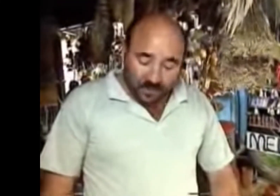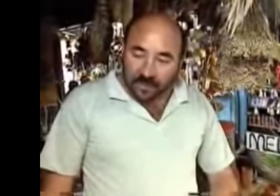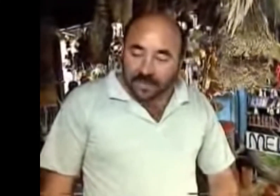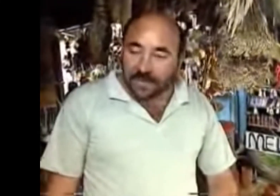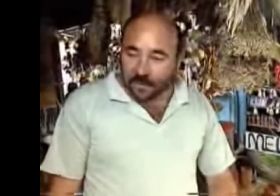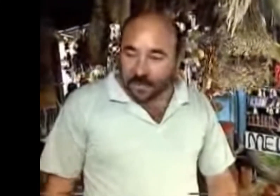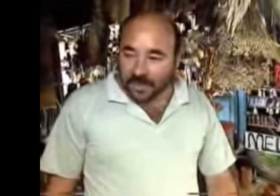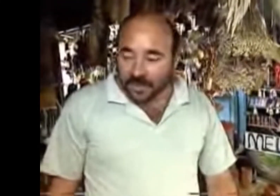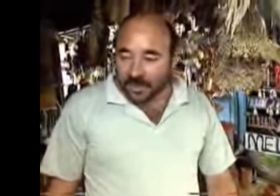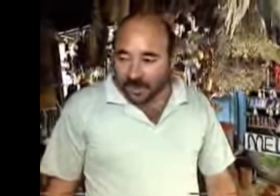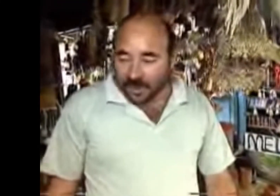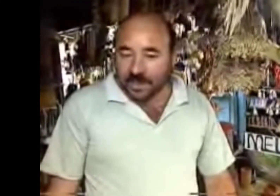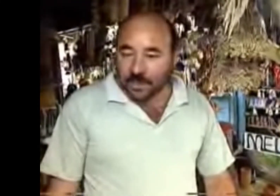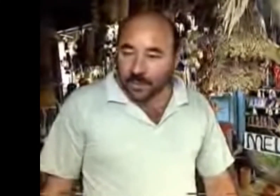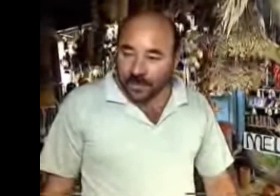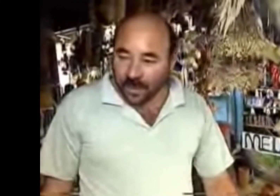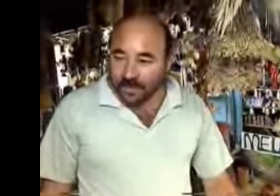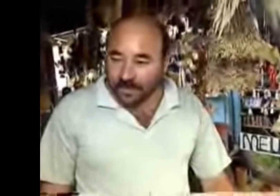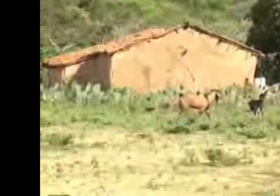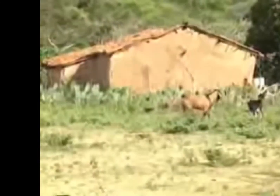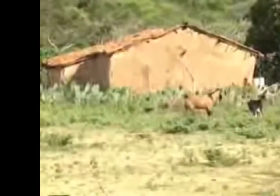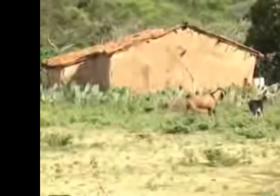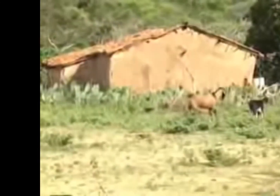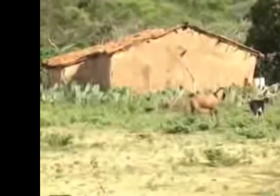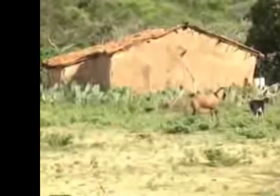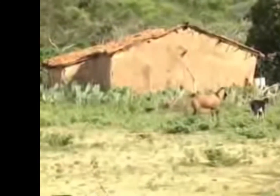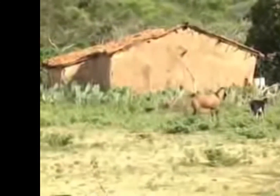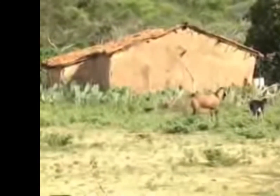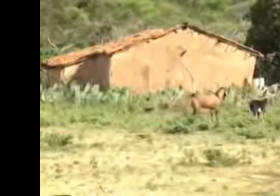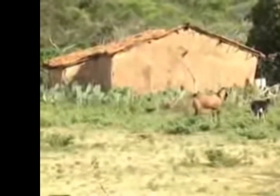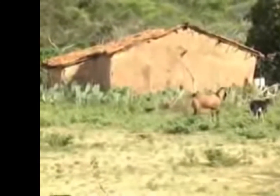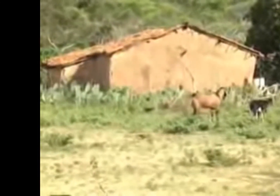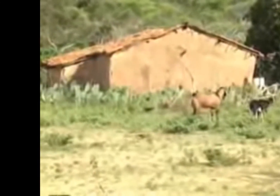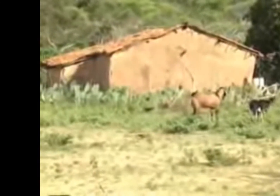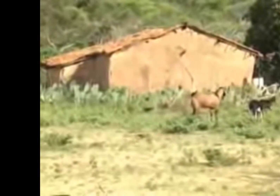Não, agora que vai fazer falta para a gente, né, que precisa do remédio.